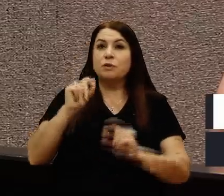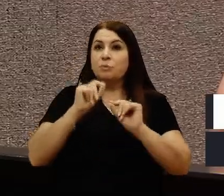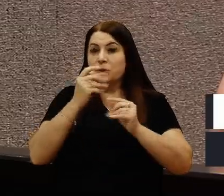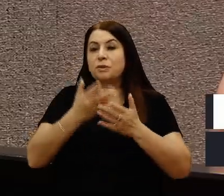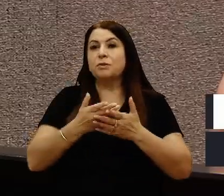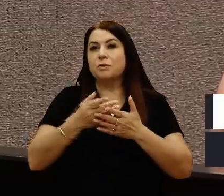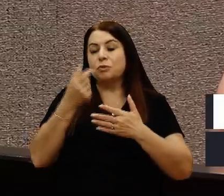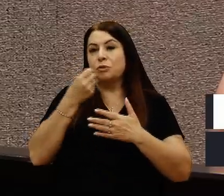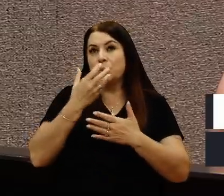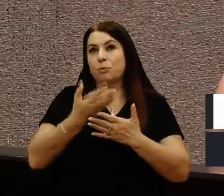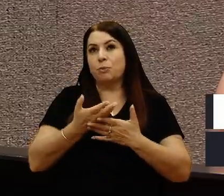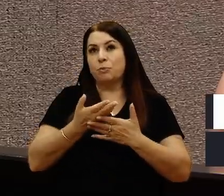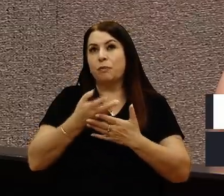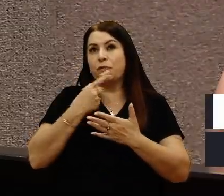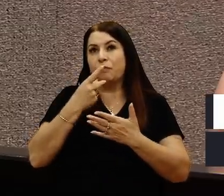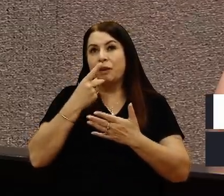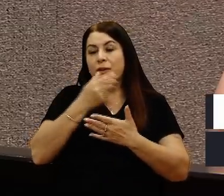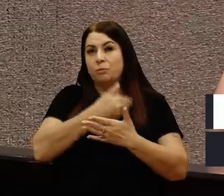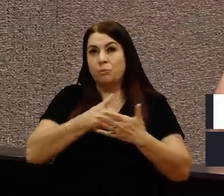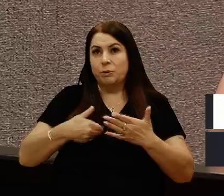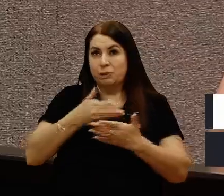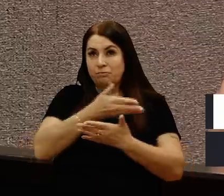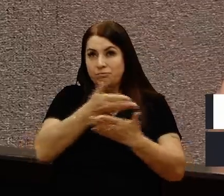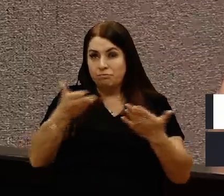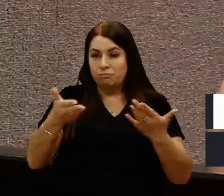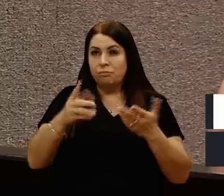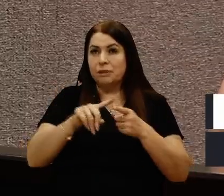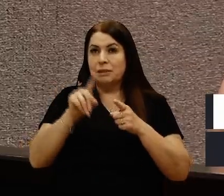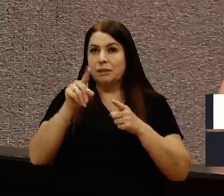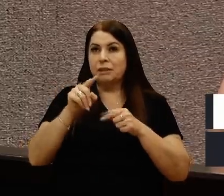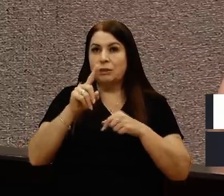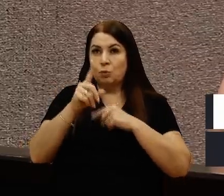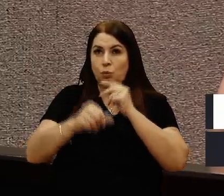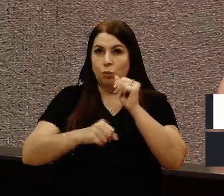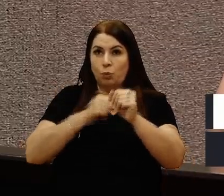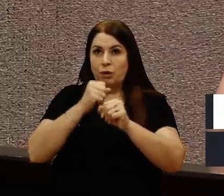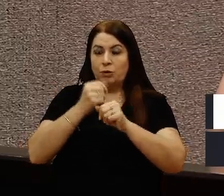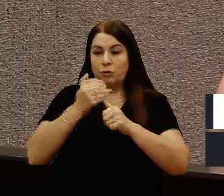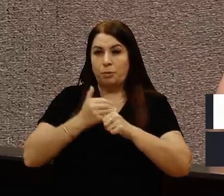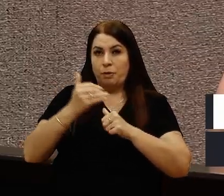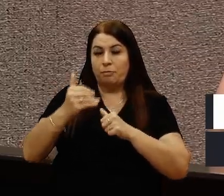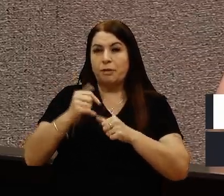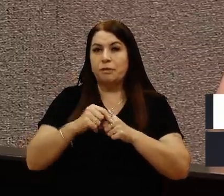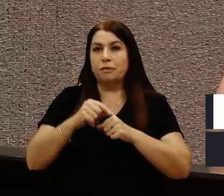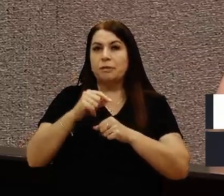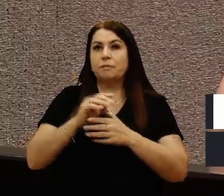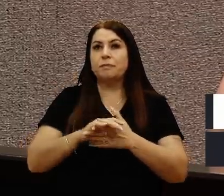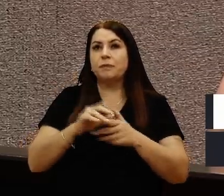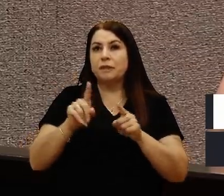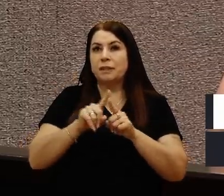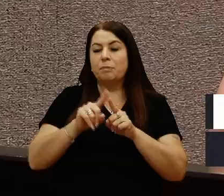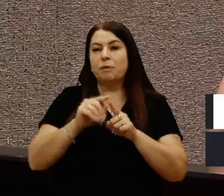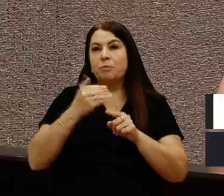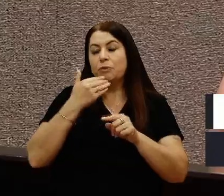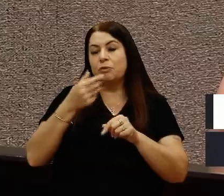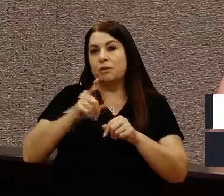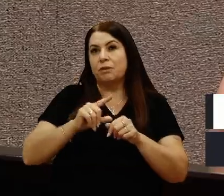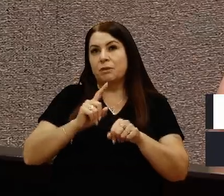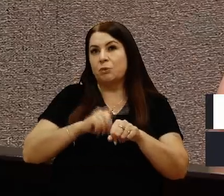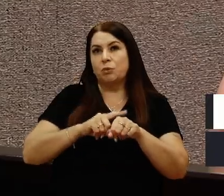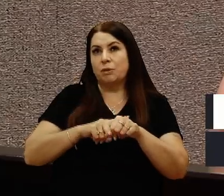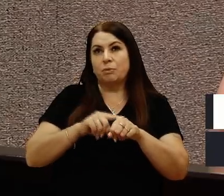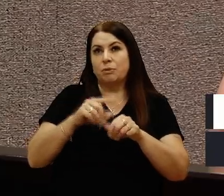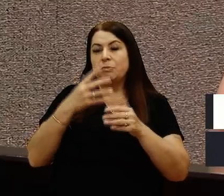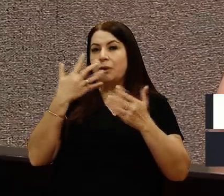então acho que é bom manifestar publicamente isso, dado este um ano do seu mandato. E no mesmo sentido, não pedi antes, porque o tempo não permitia,